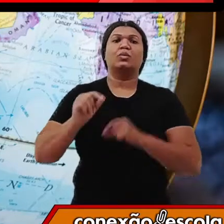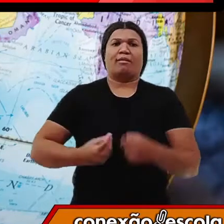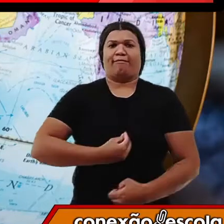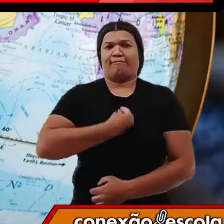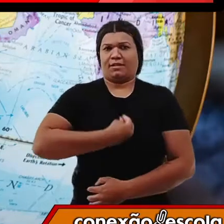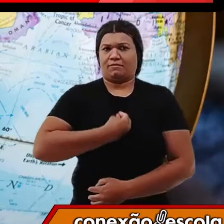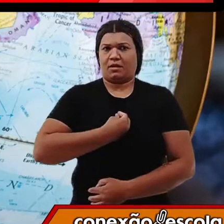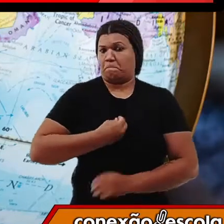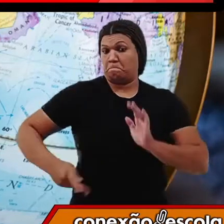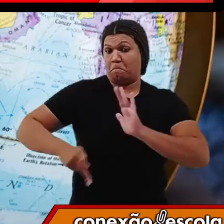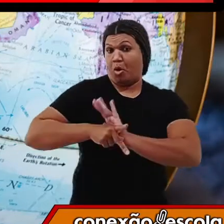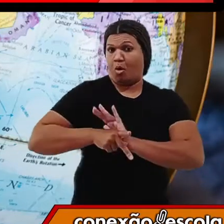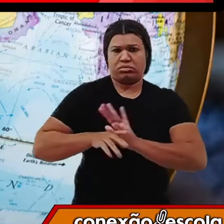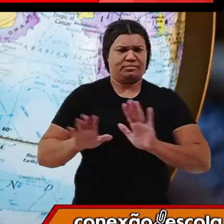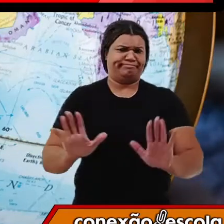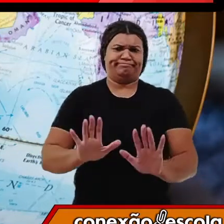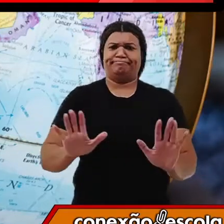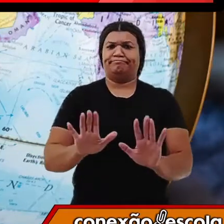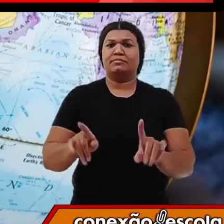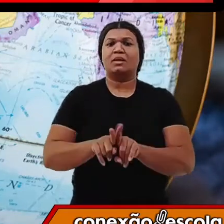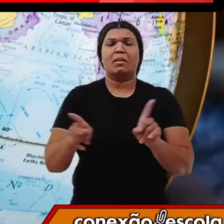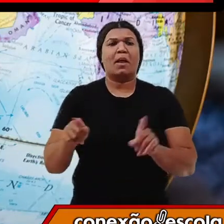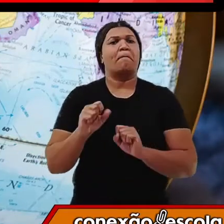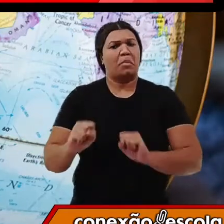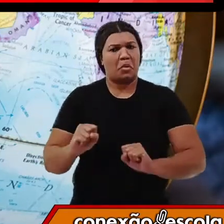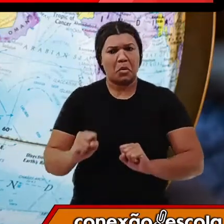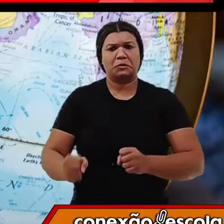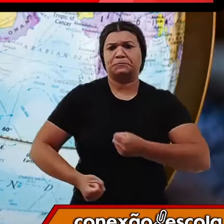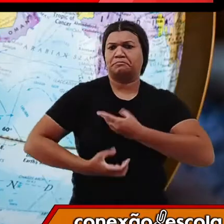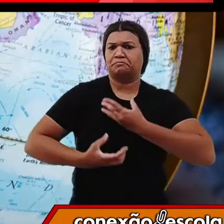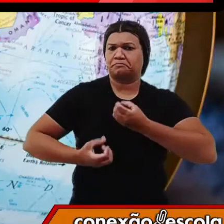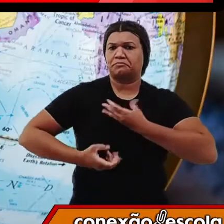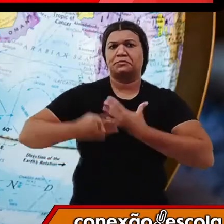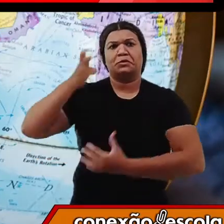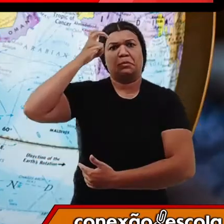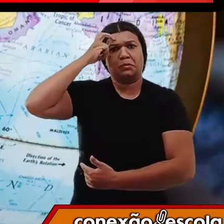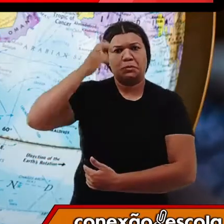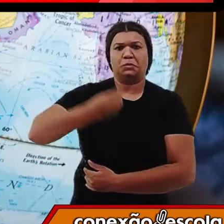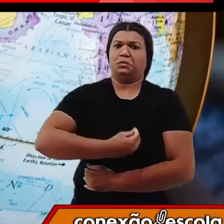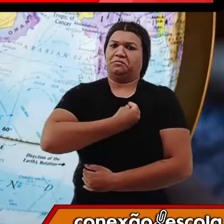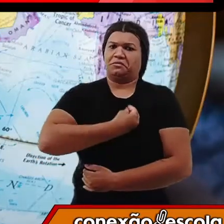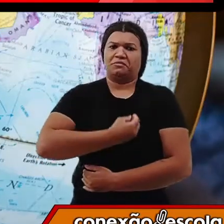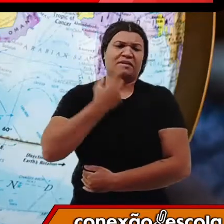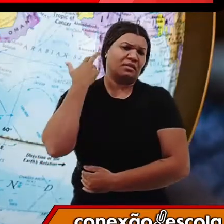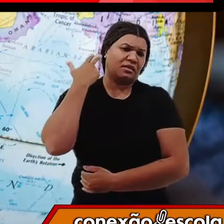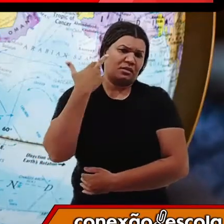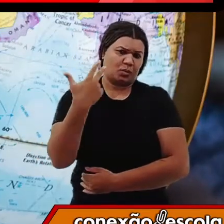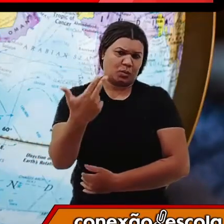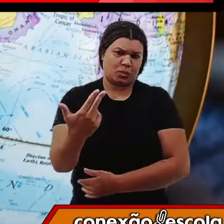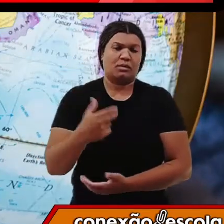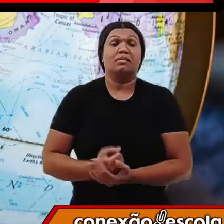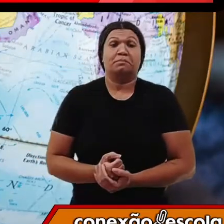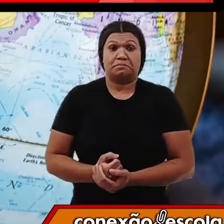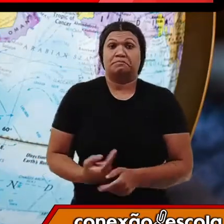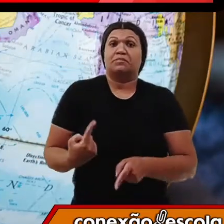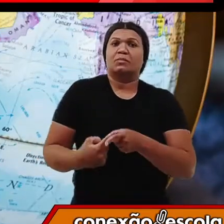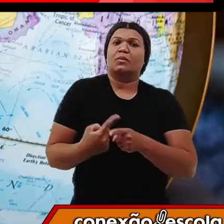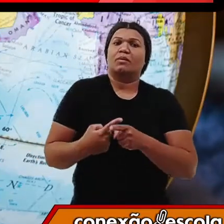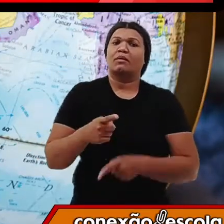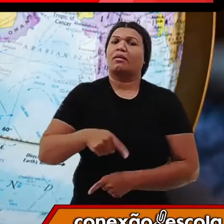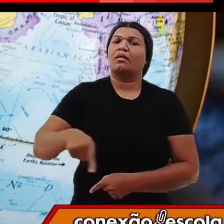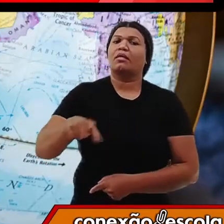posse, mas eles podem ali expressar a sua cultura, podem ali viver com maior tranquilidade, justamente porque